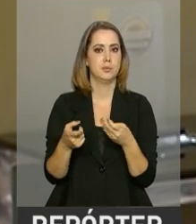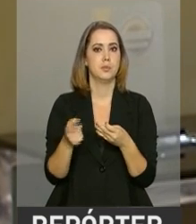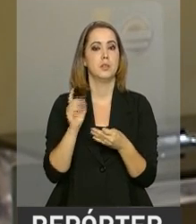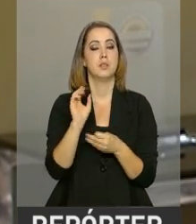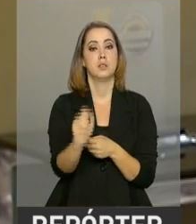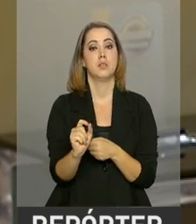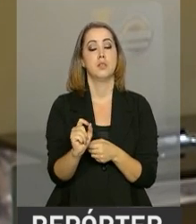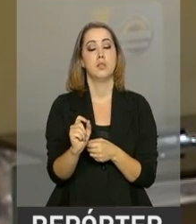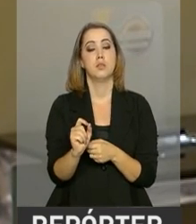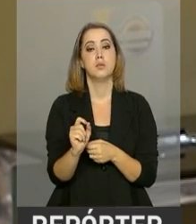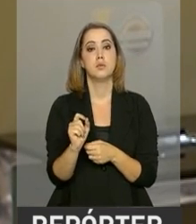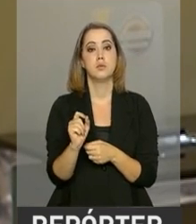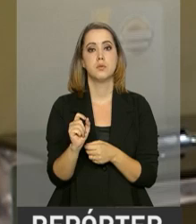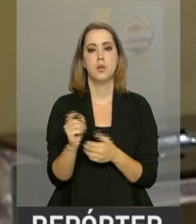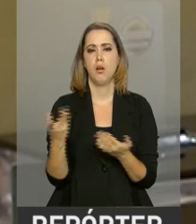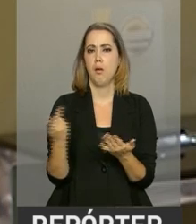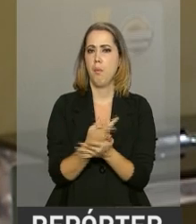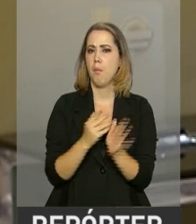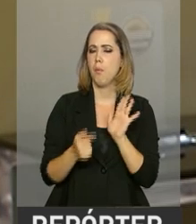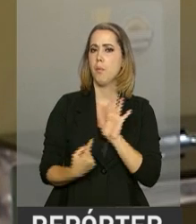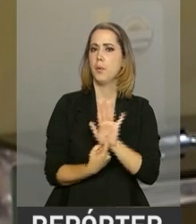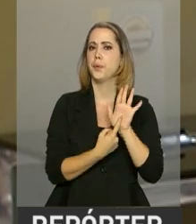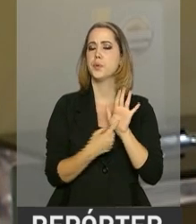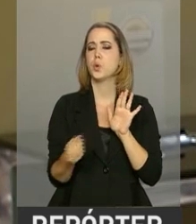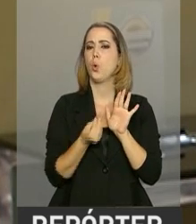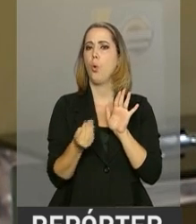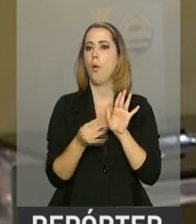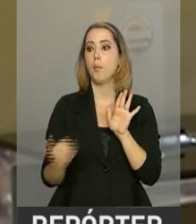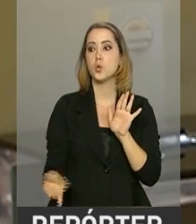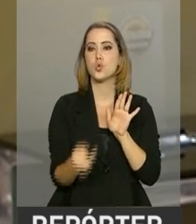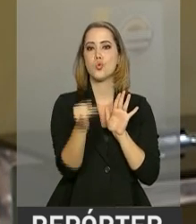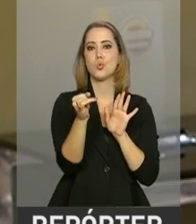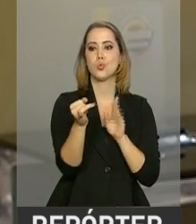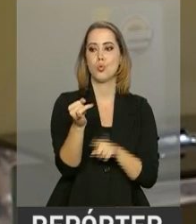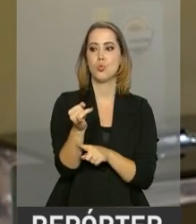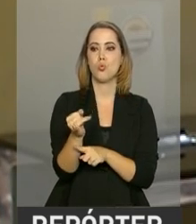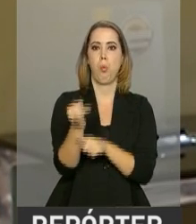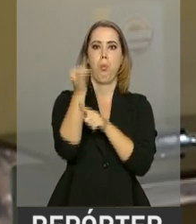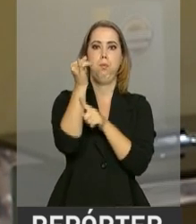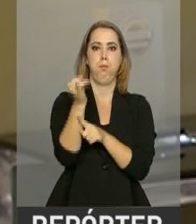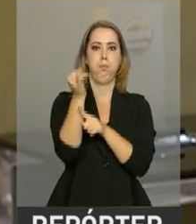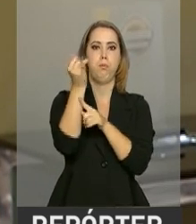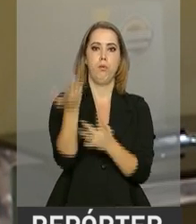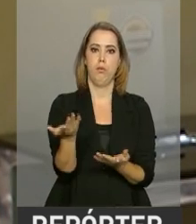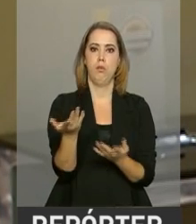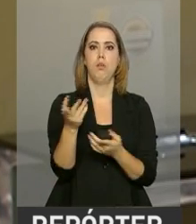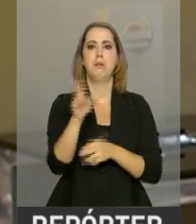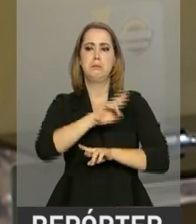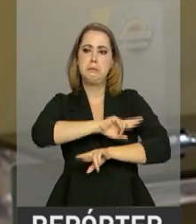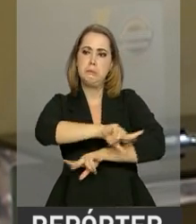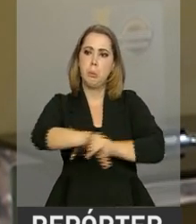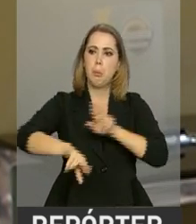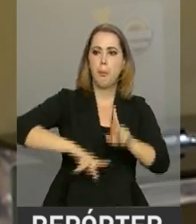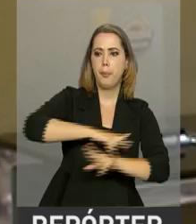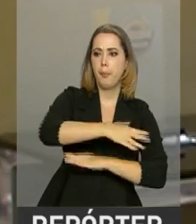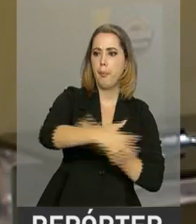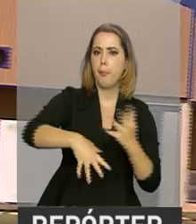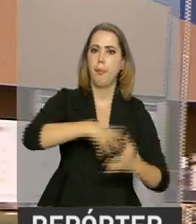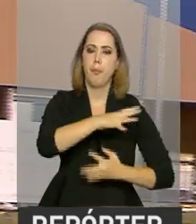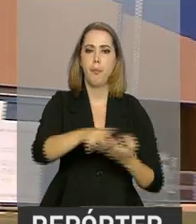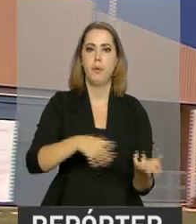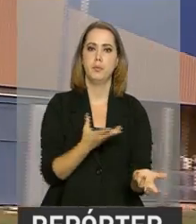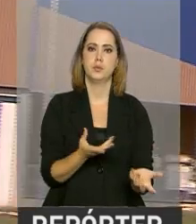esse risco ele aparece como em juros por exemplo em câmbio tudo isso cria uma desordem na economia que impede o